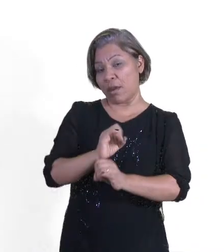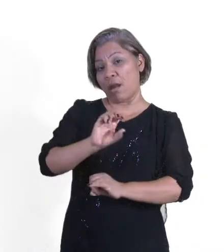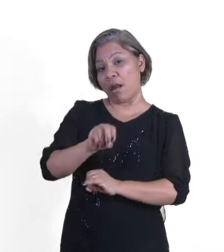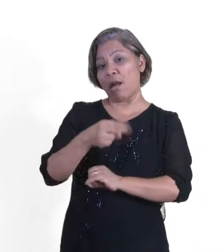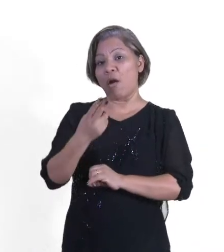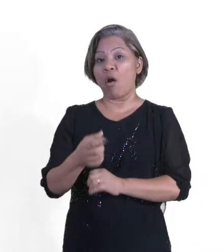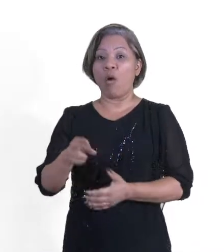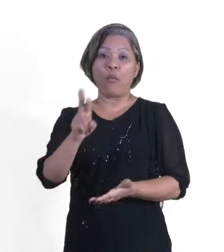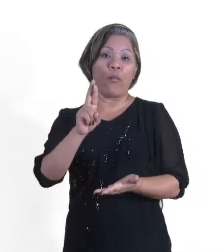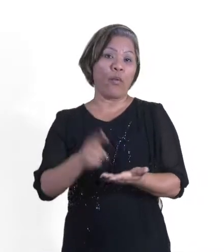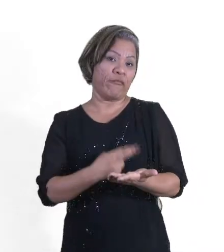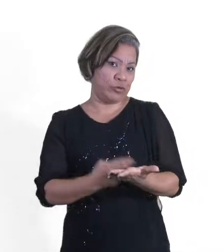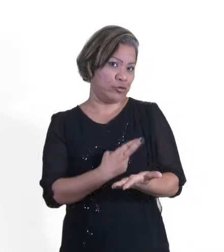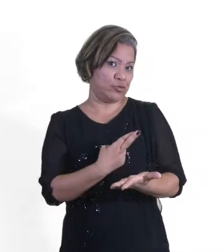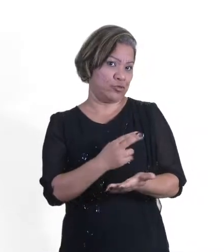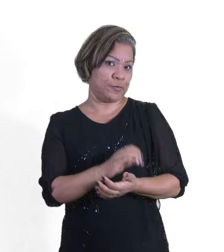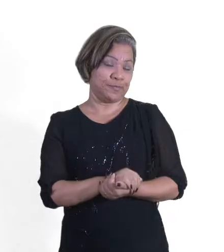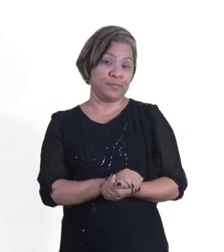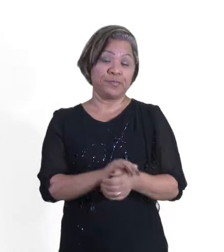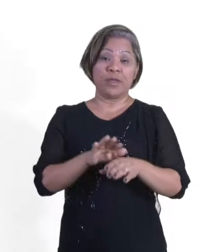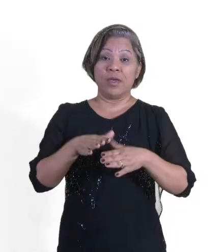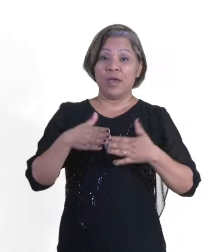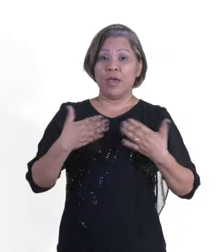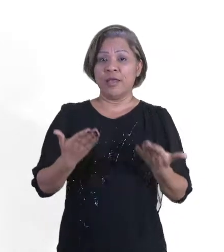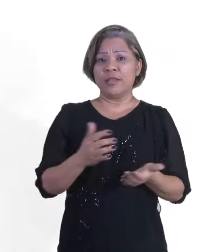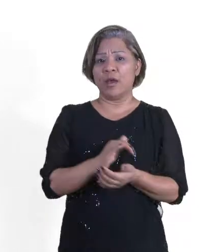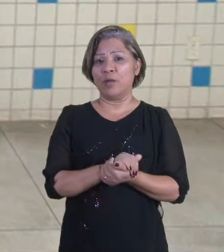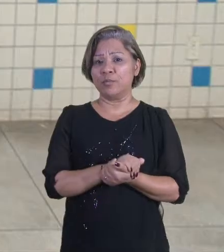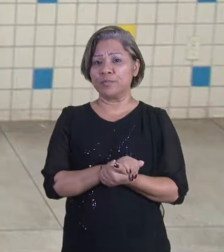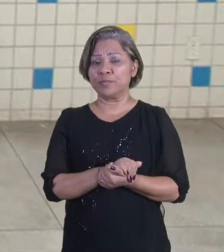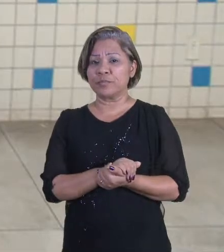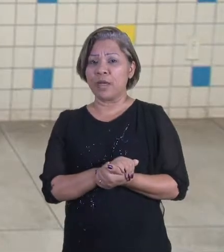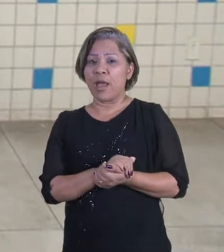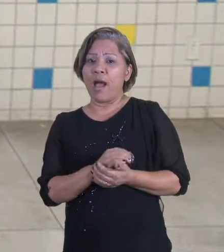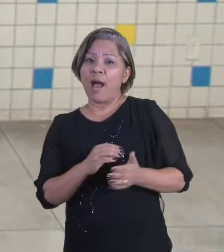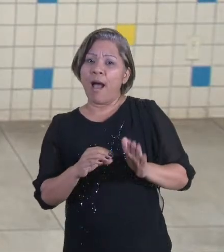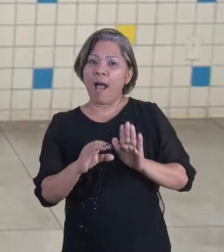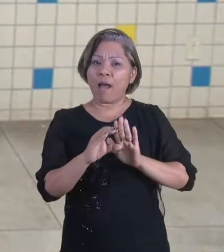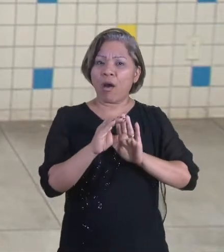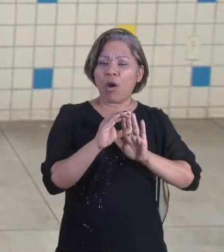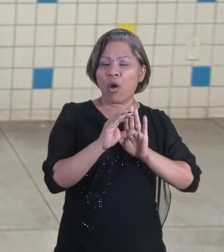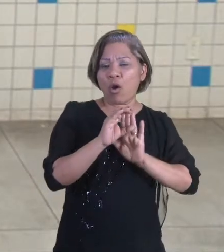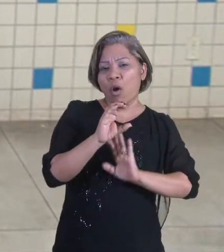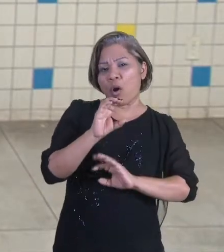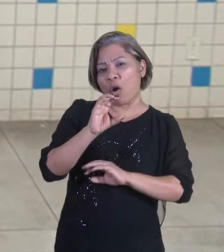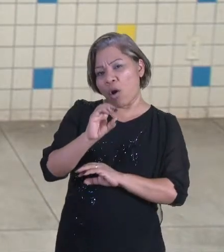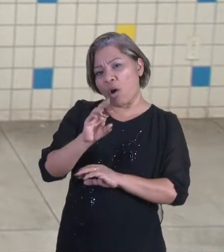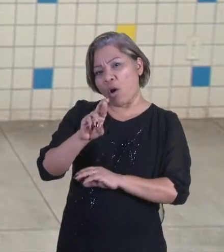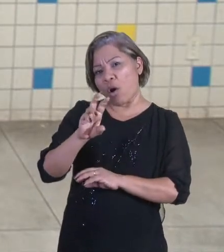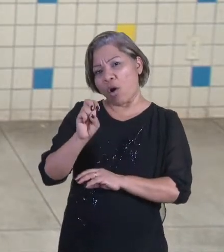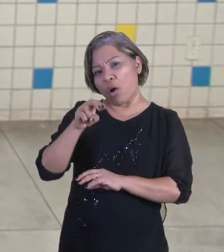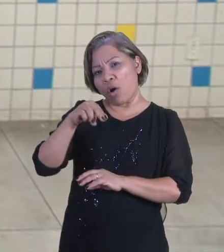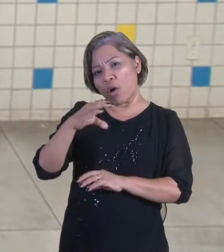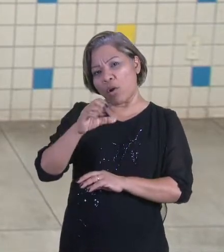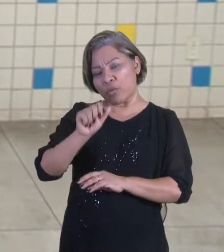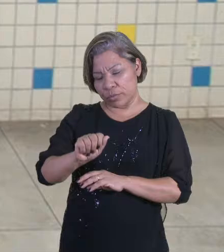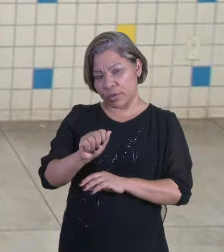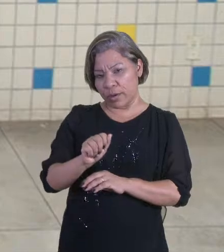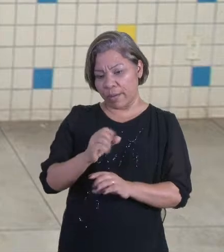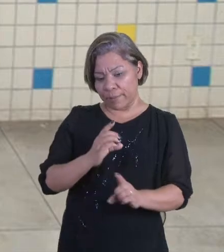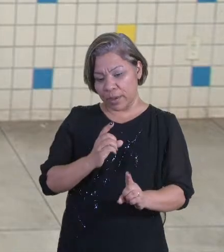que interessante. A crônica, ele é um texto que nós podemos encontrar onde? Em livros, né?